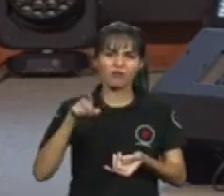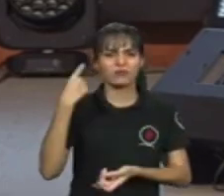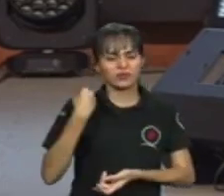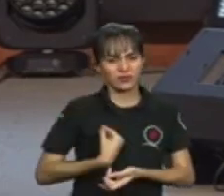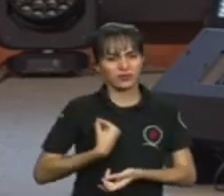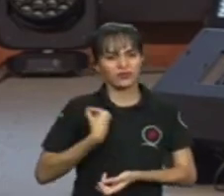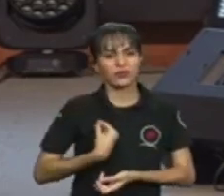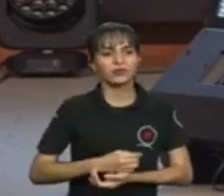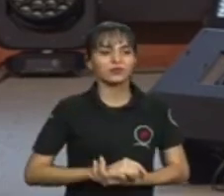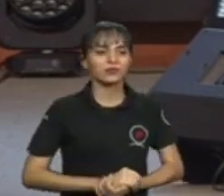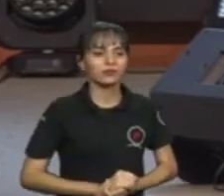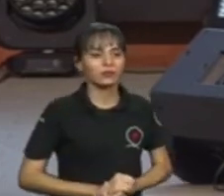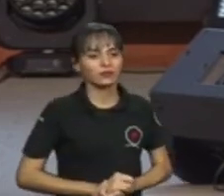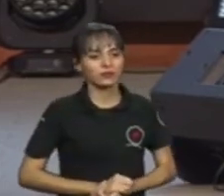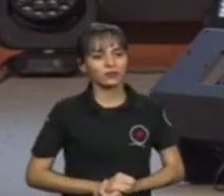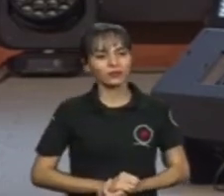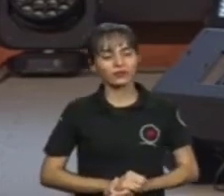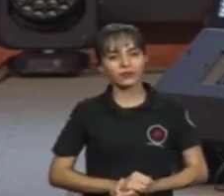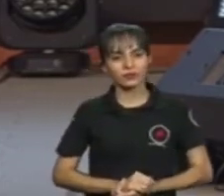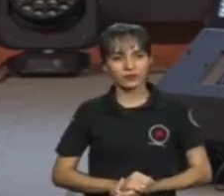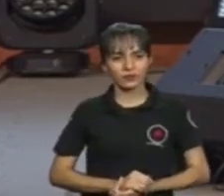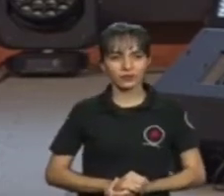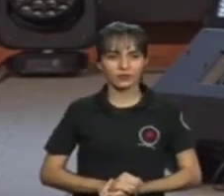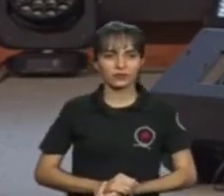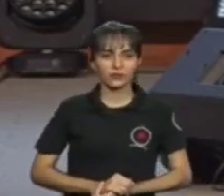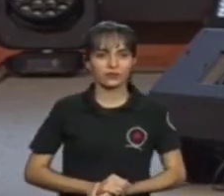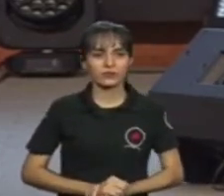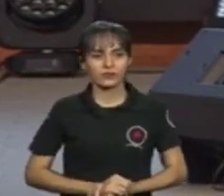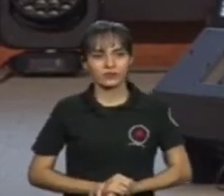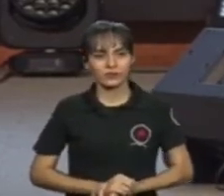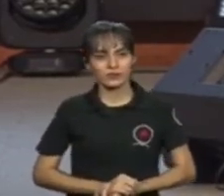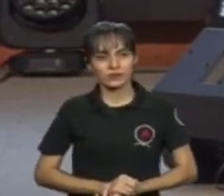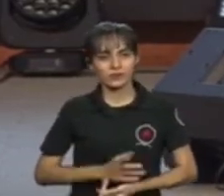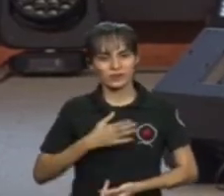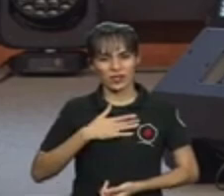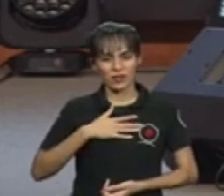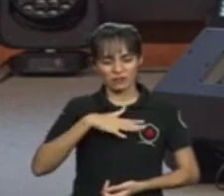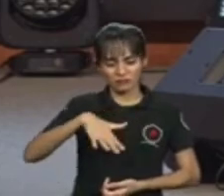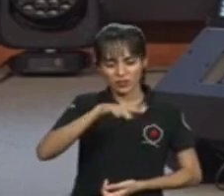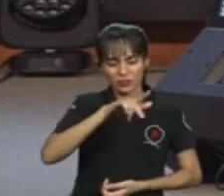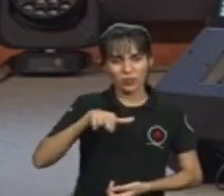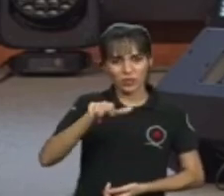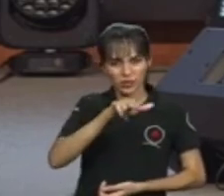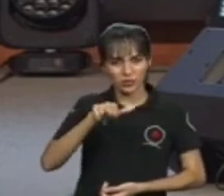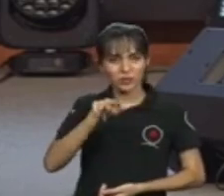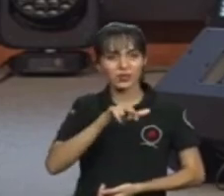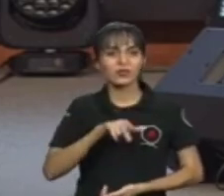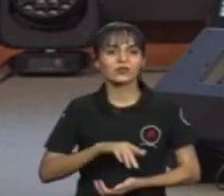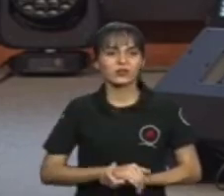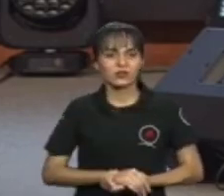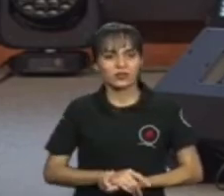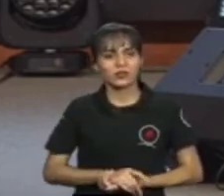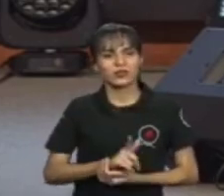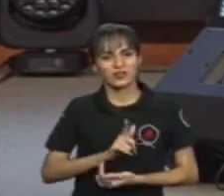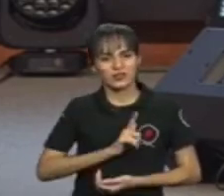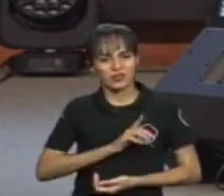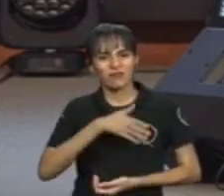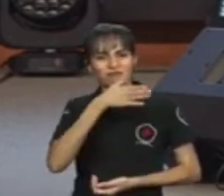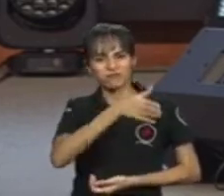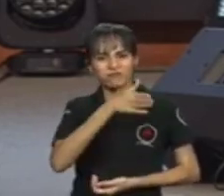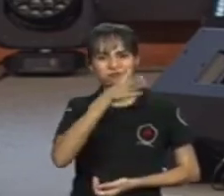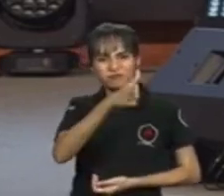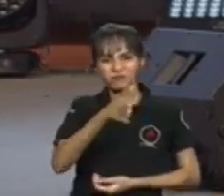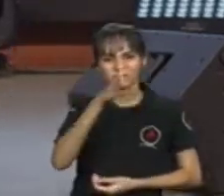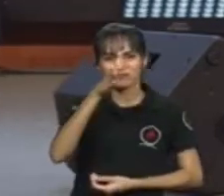vivendo, e eu, no meio dos meus irmãos, a gente tem passado por tantos lugares, com